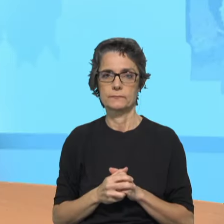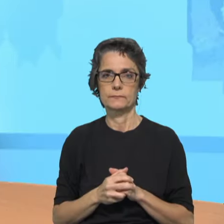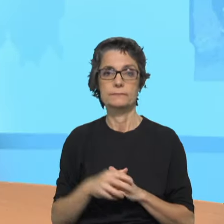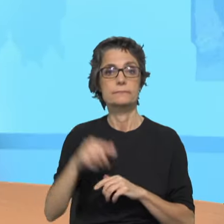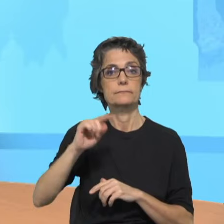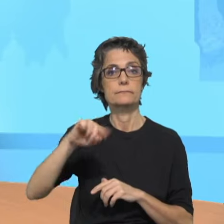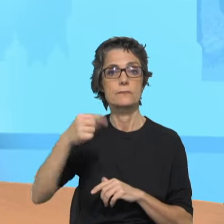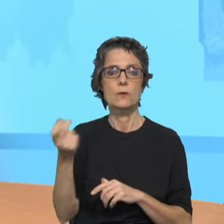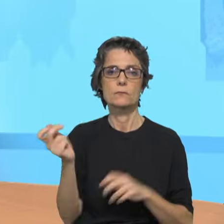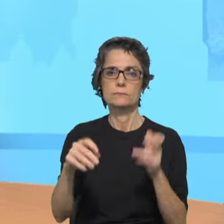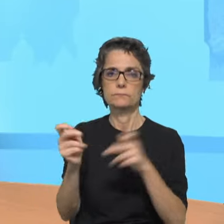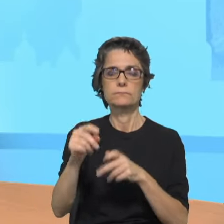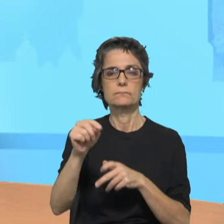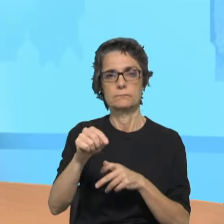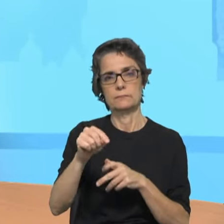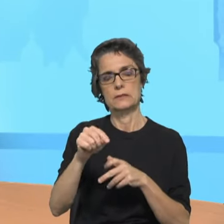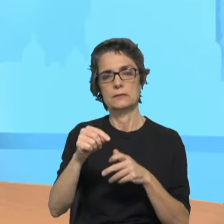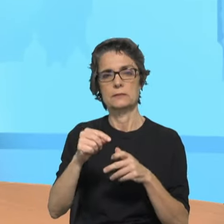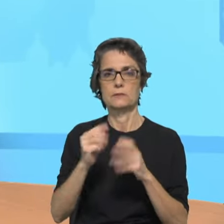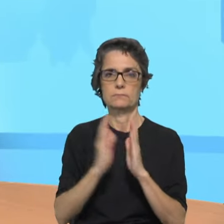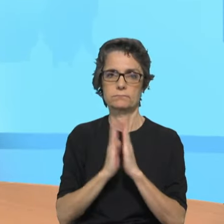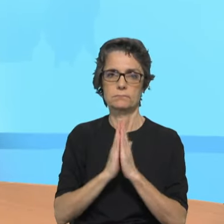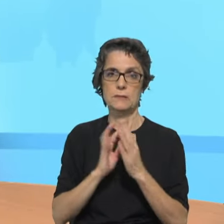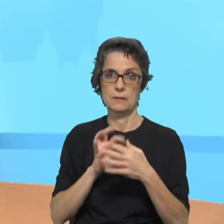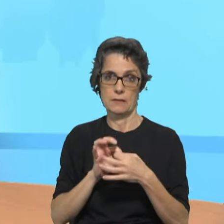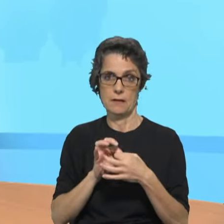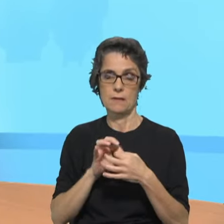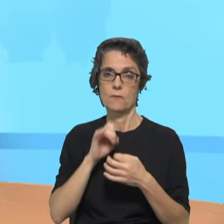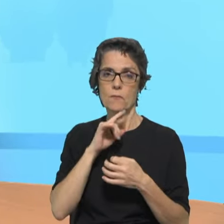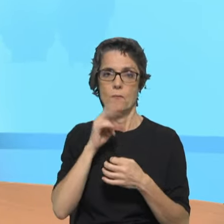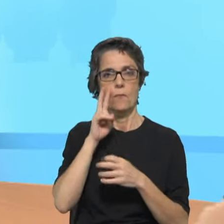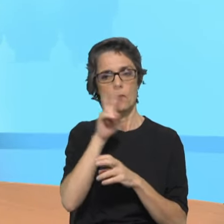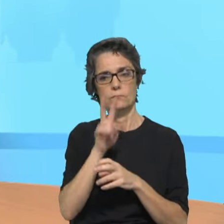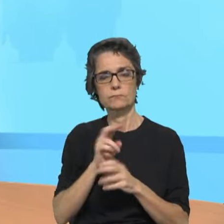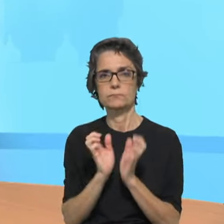Este e outros acontecimentos da atualidade religiosa passam pelo endereço